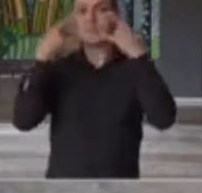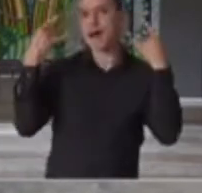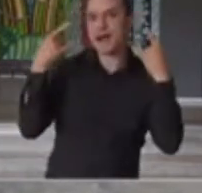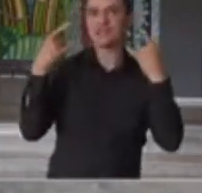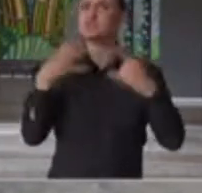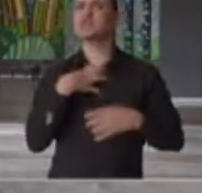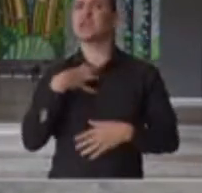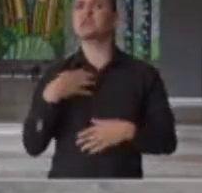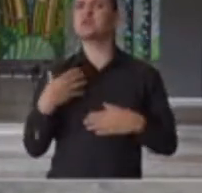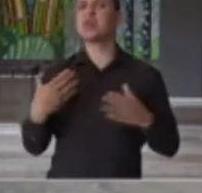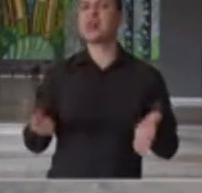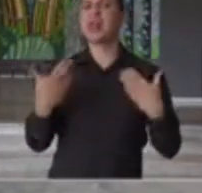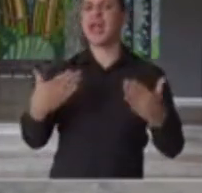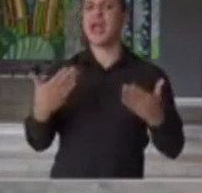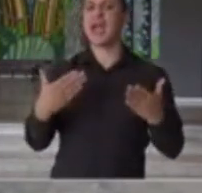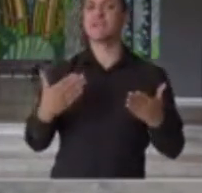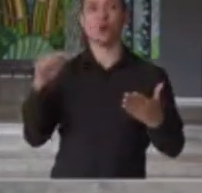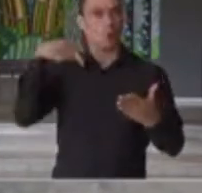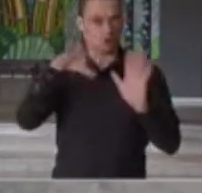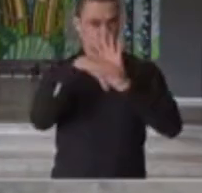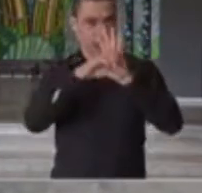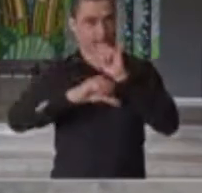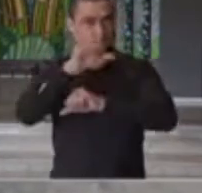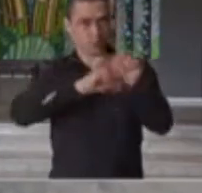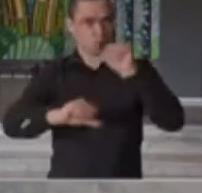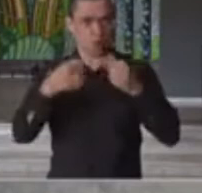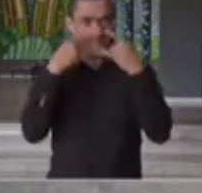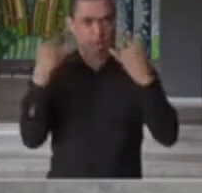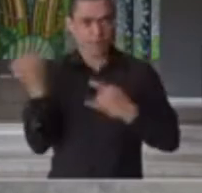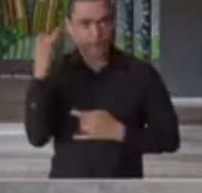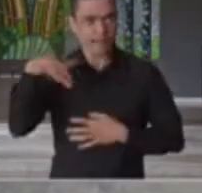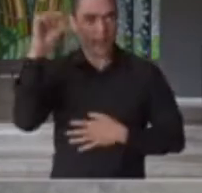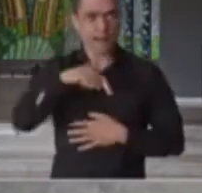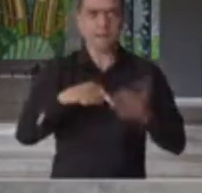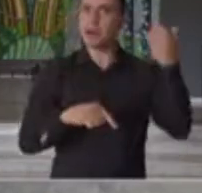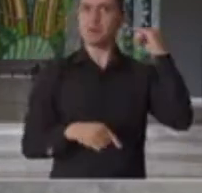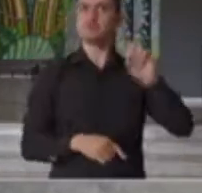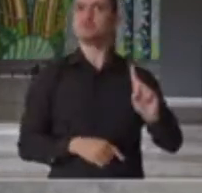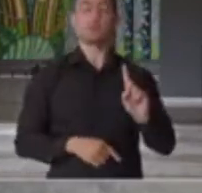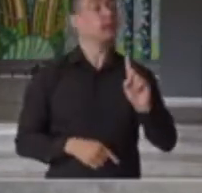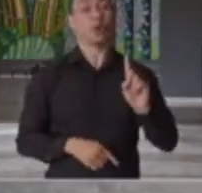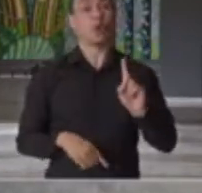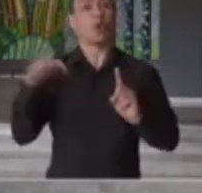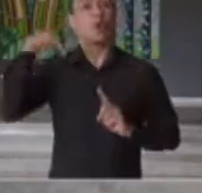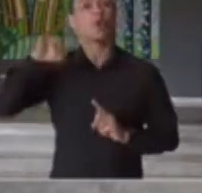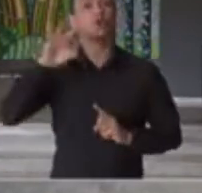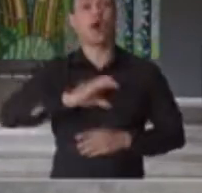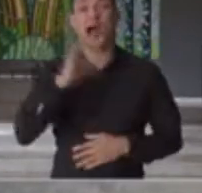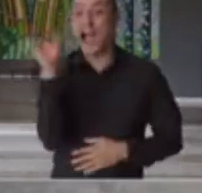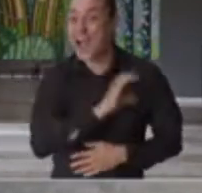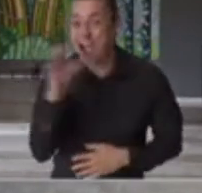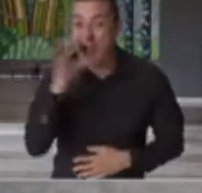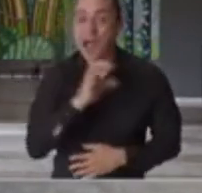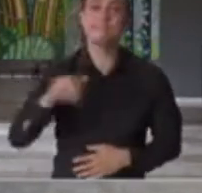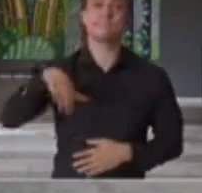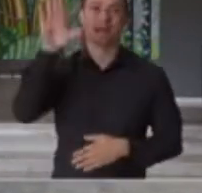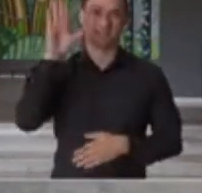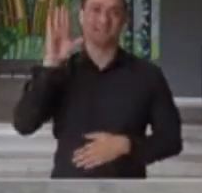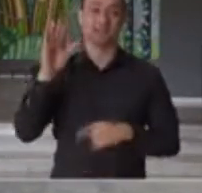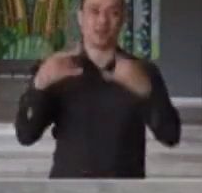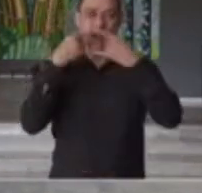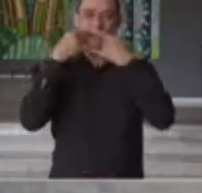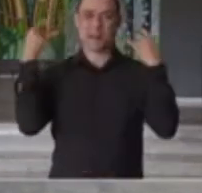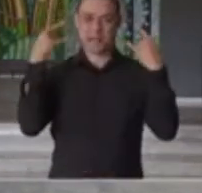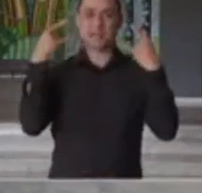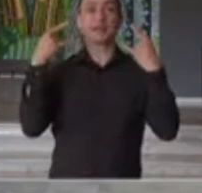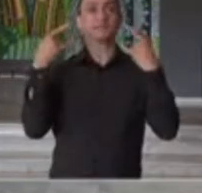de uma forma diferente. O conceito de máscara não mudou. O que mudou é a emergência sanitária. Então, a